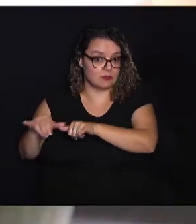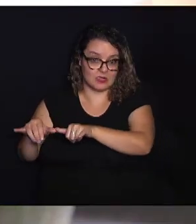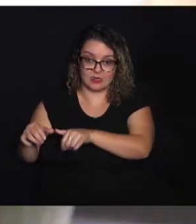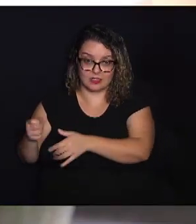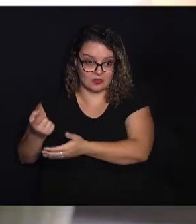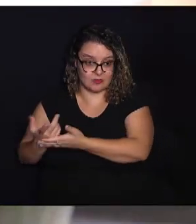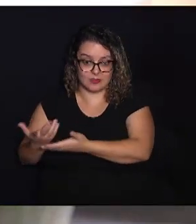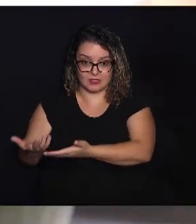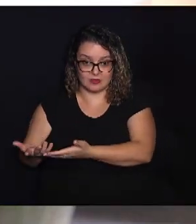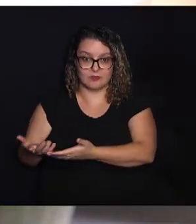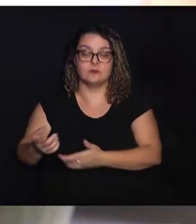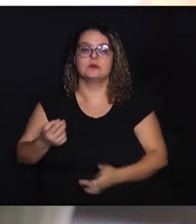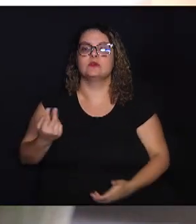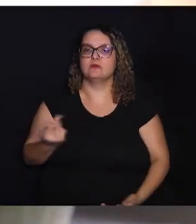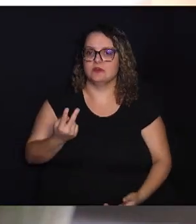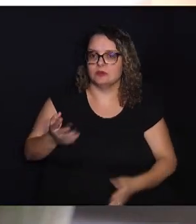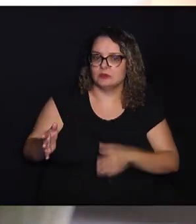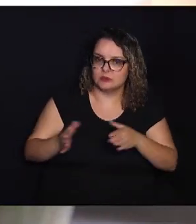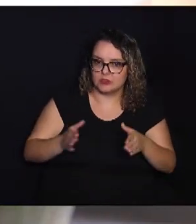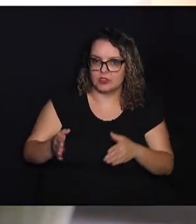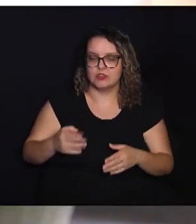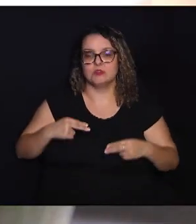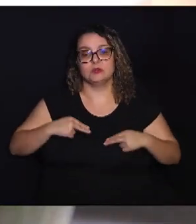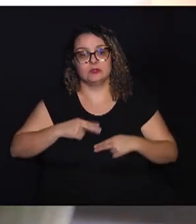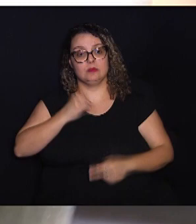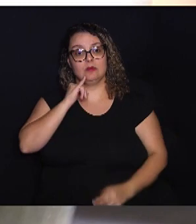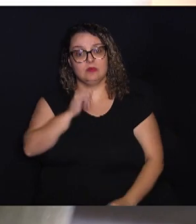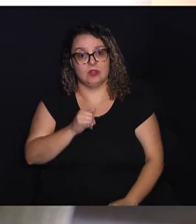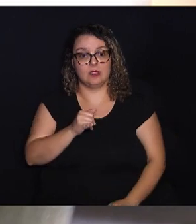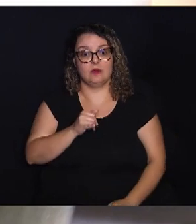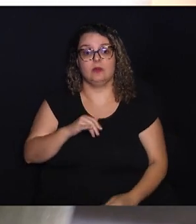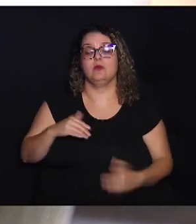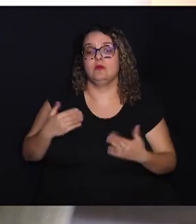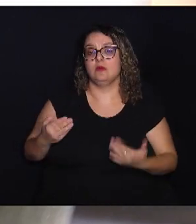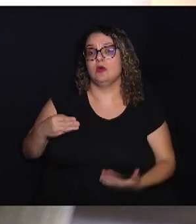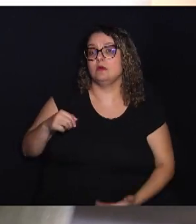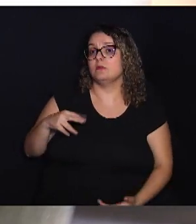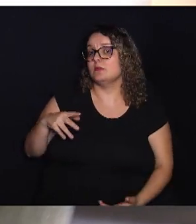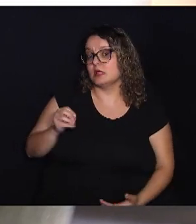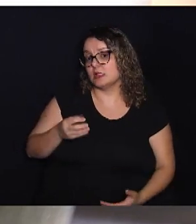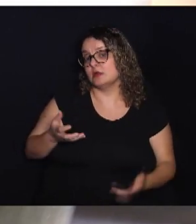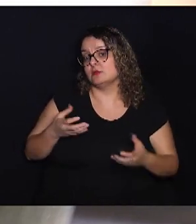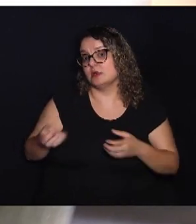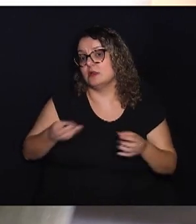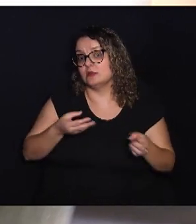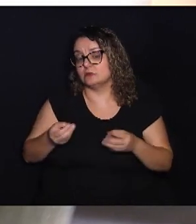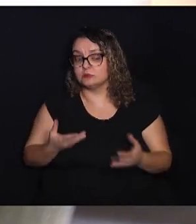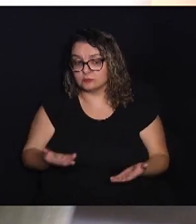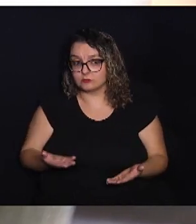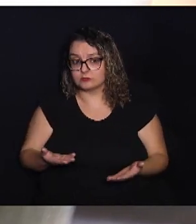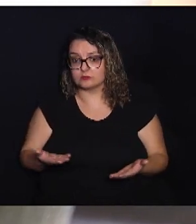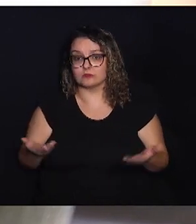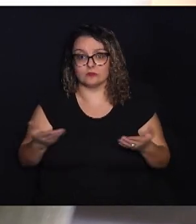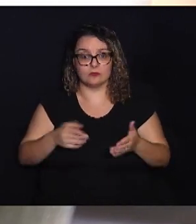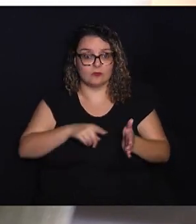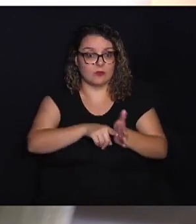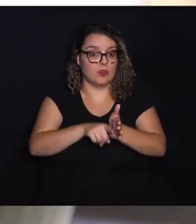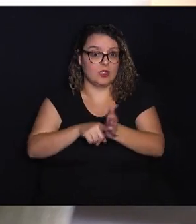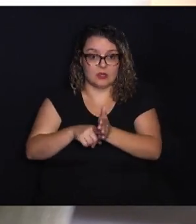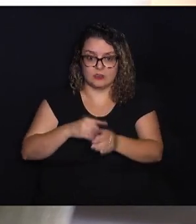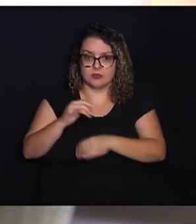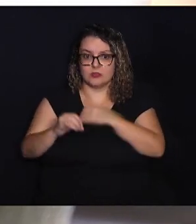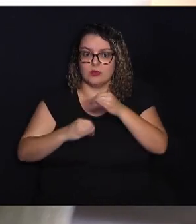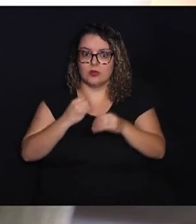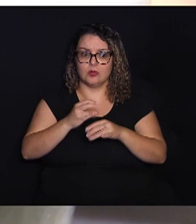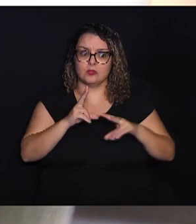são valores acessíveis. O Sebrae me falou, olha, qual faixa de mercado que você quer atualizar? Hoje as pessoas pesquisam na internet e falam, nossa,